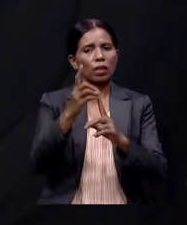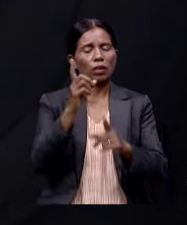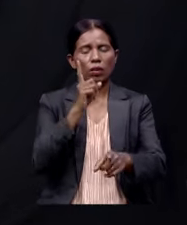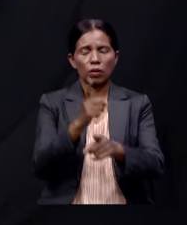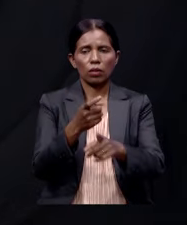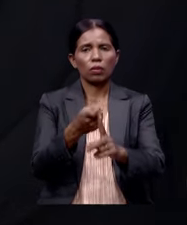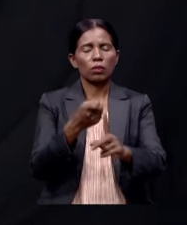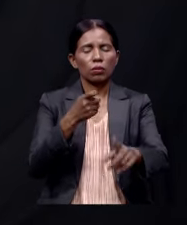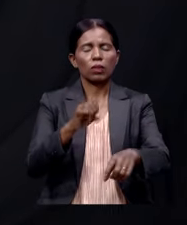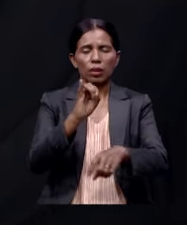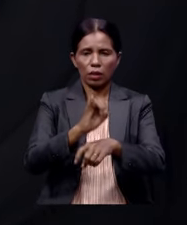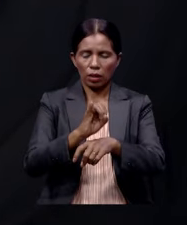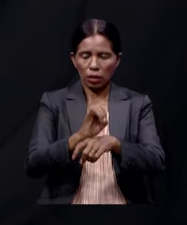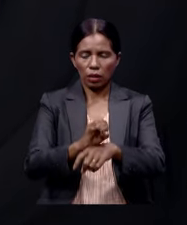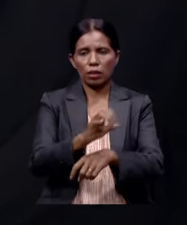Vaticano, com uma visita refere.